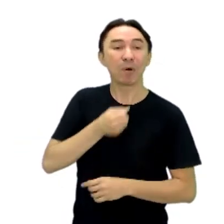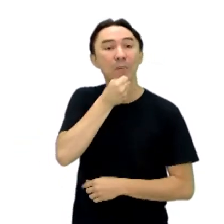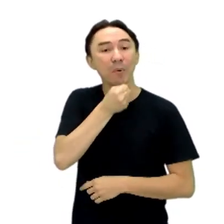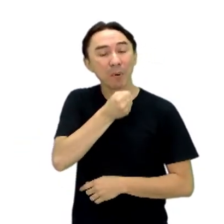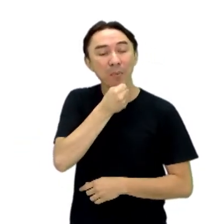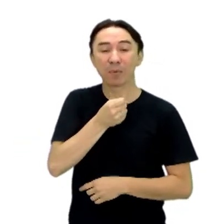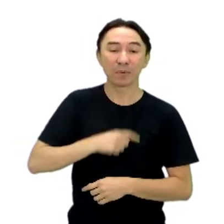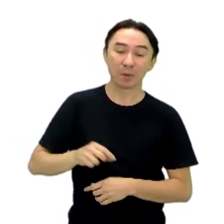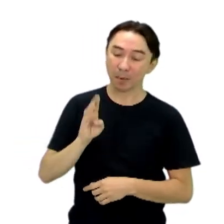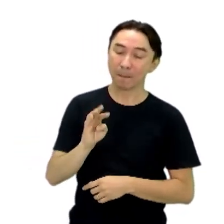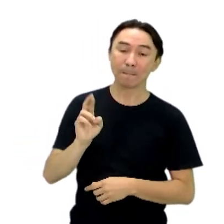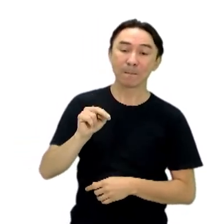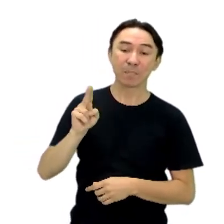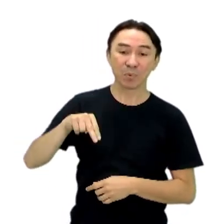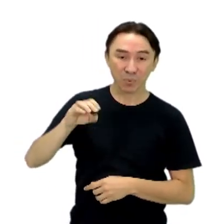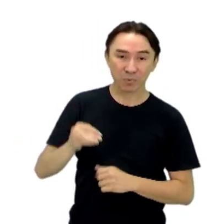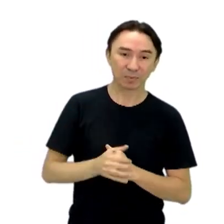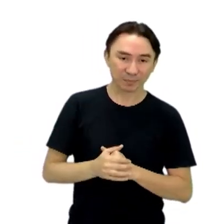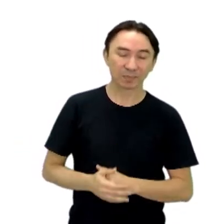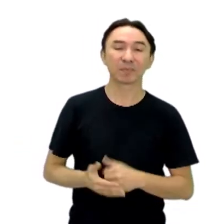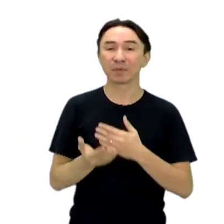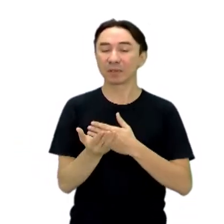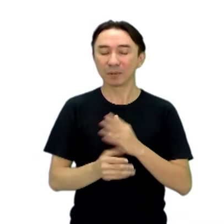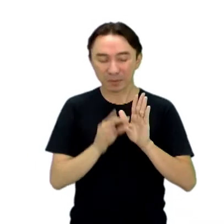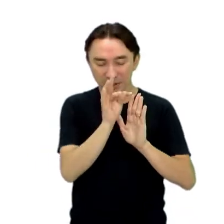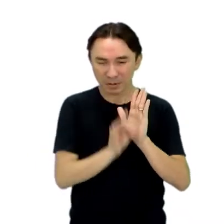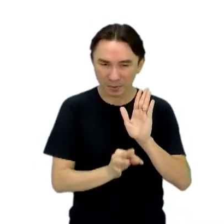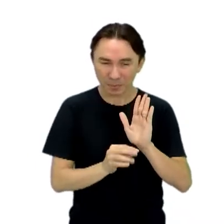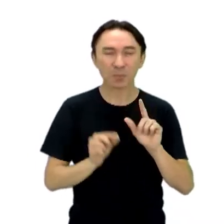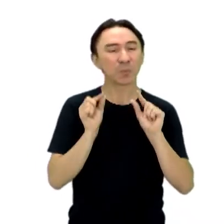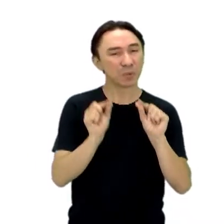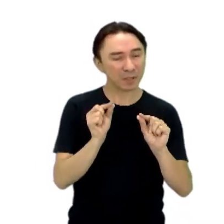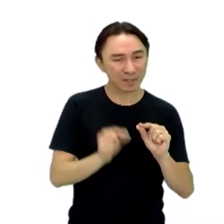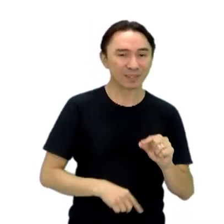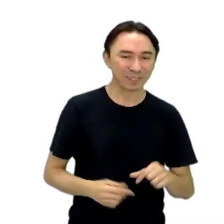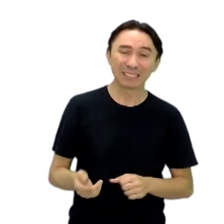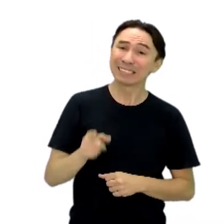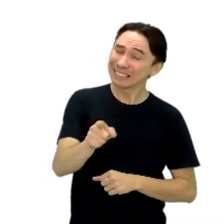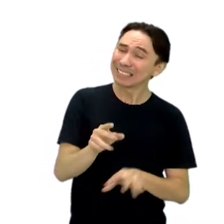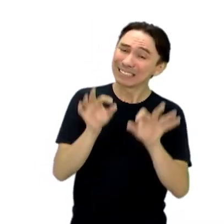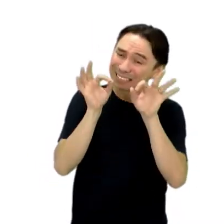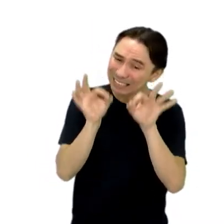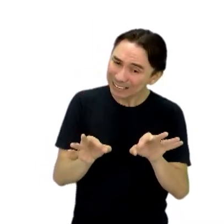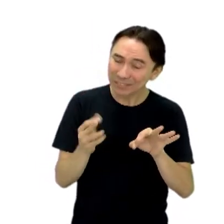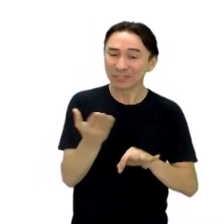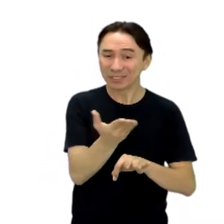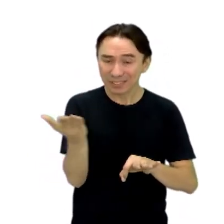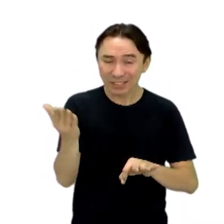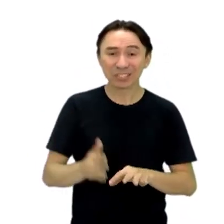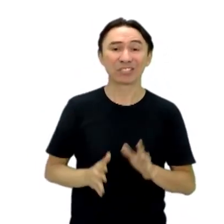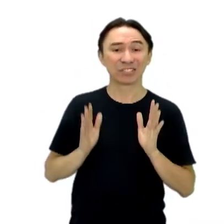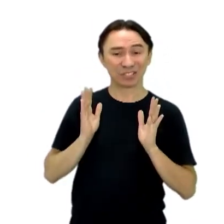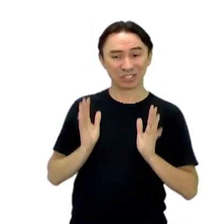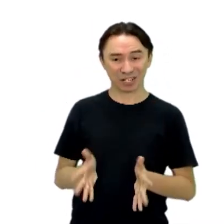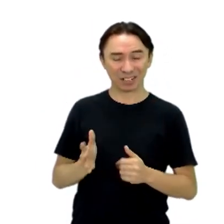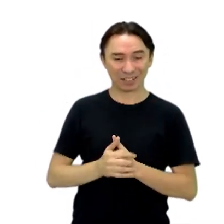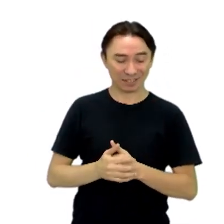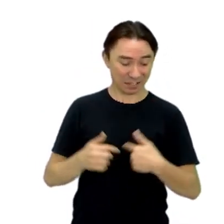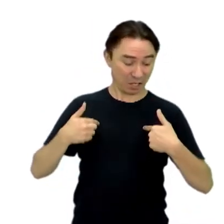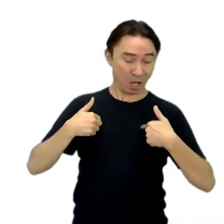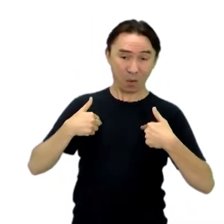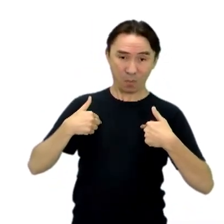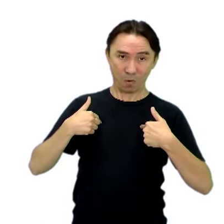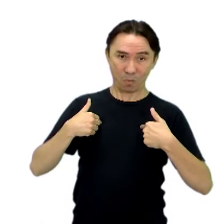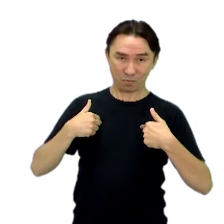texto começa assim. Tenho certeza de que você já teve... Viu só? O jornalista usou a primeira pessoa no seu